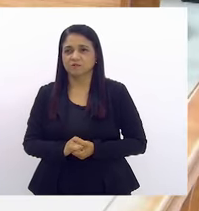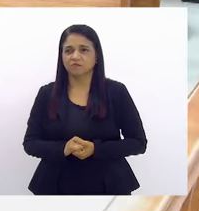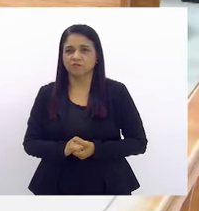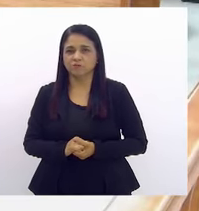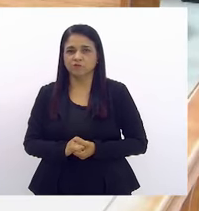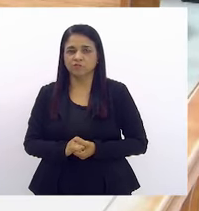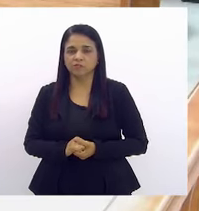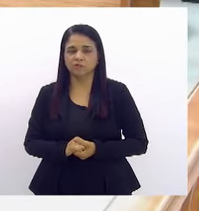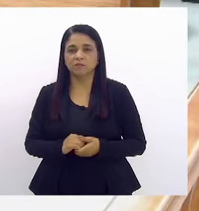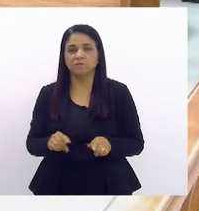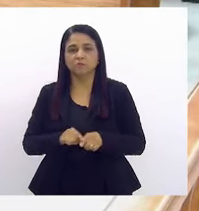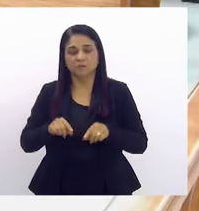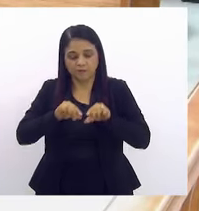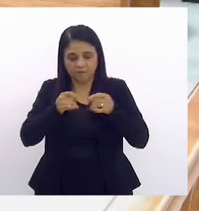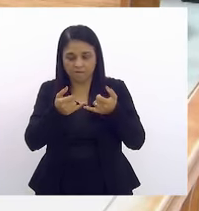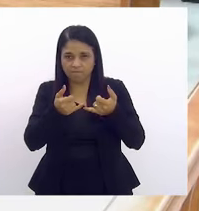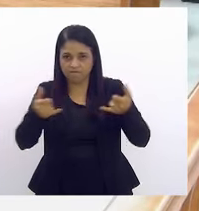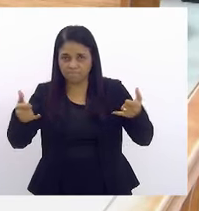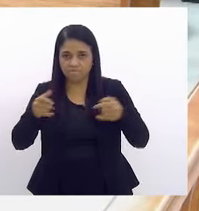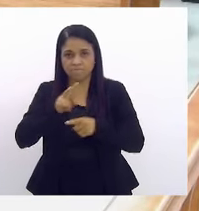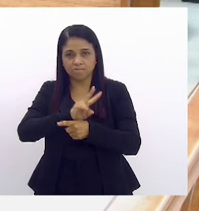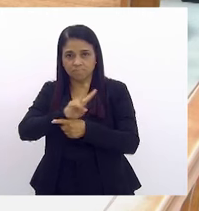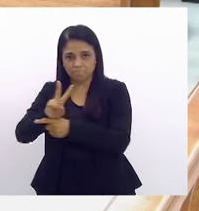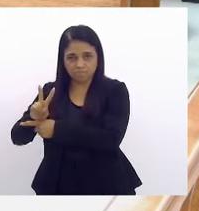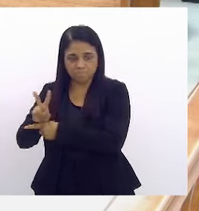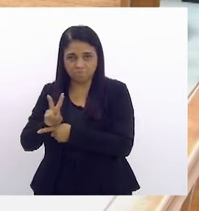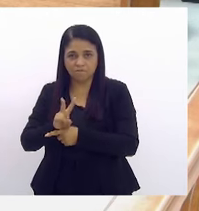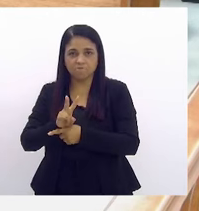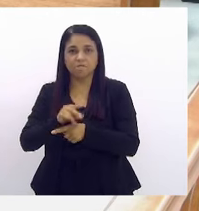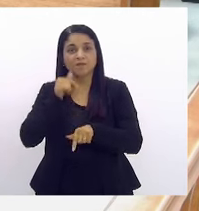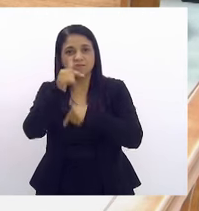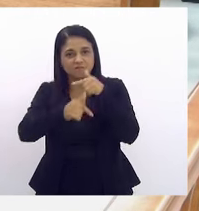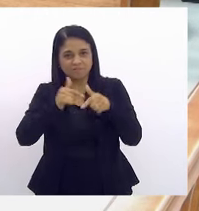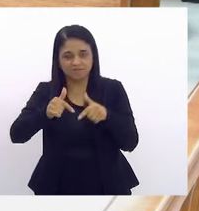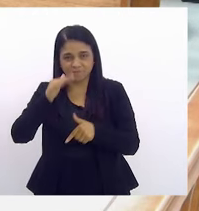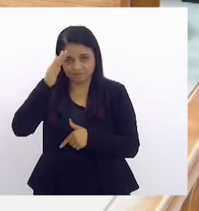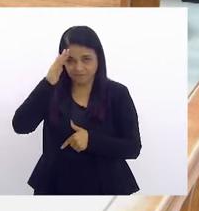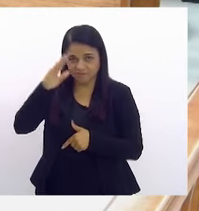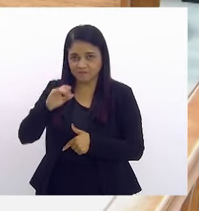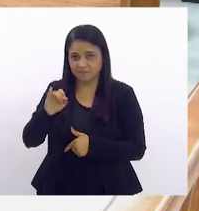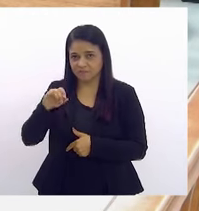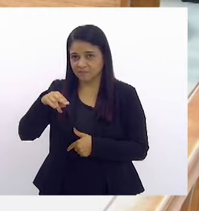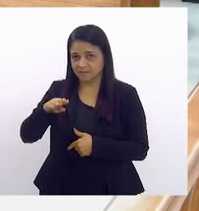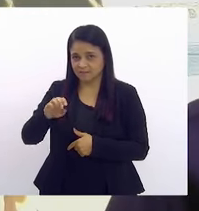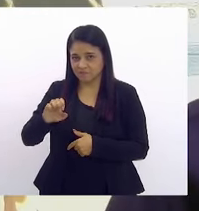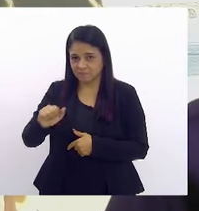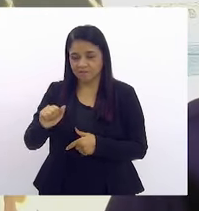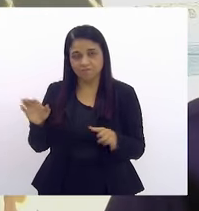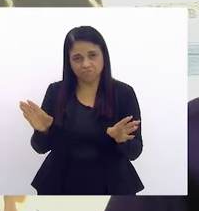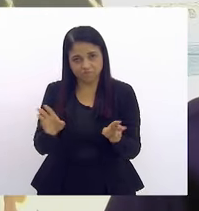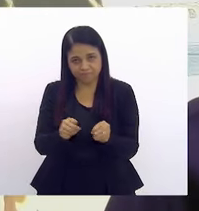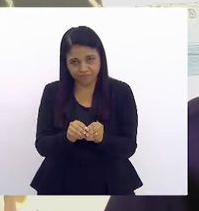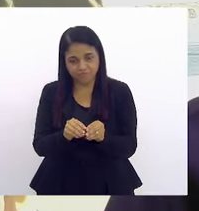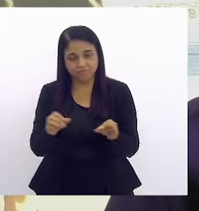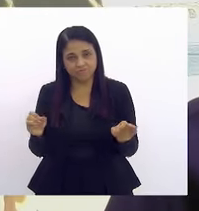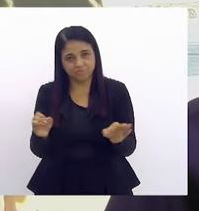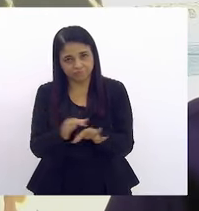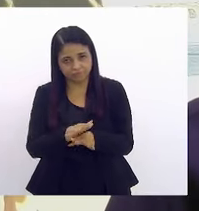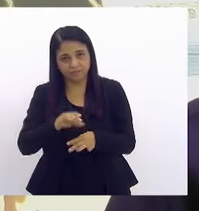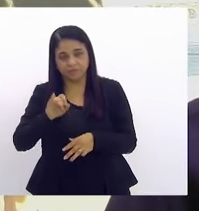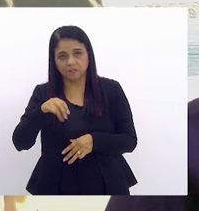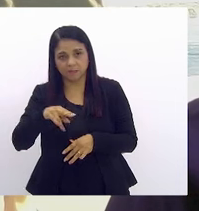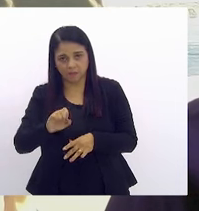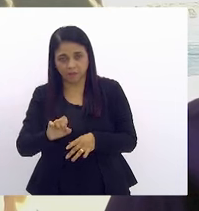E a proteção da faixa marginal de proteção também, que isso é um trabalho fundamental que o INEA tem que concluir. Então, a gente vai acompanhar pela Comissão de Meio